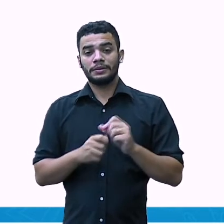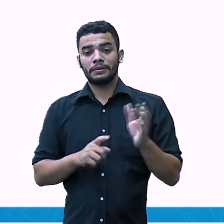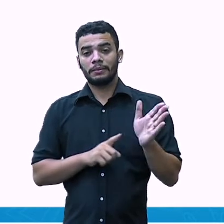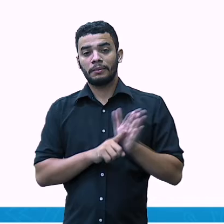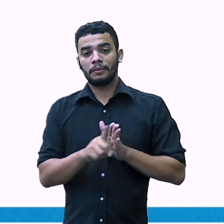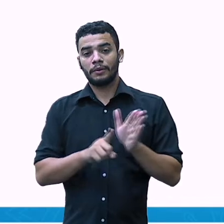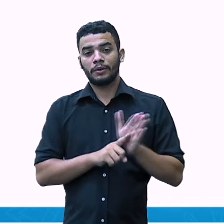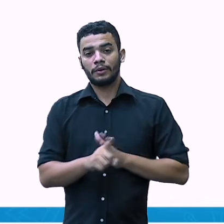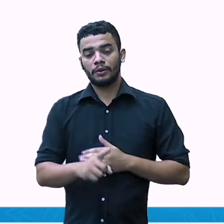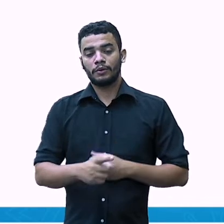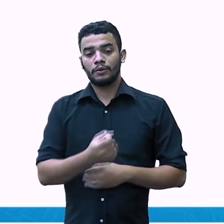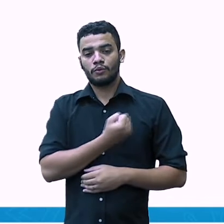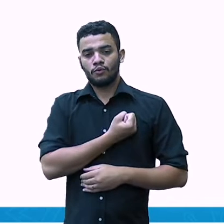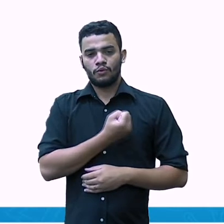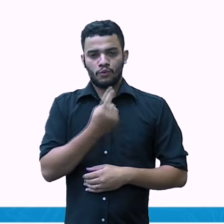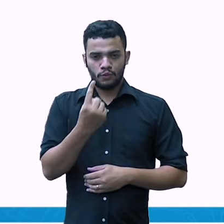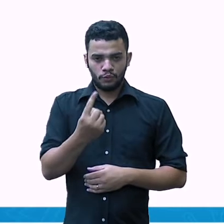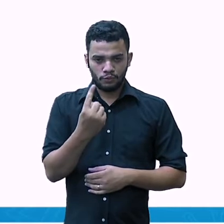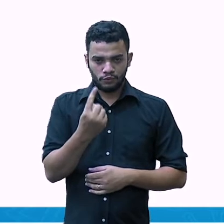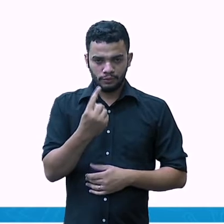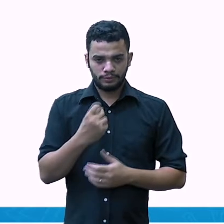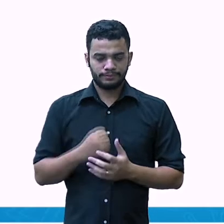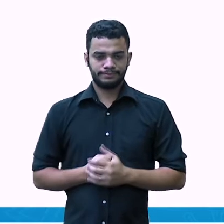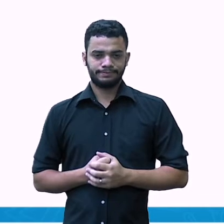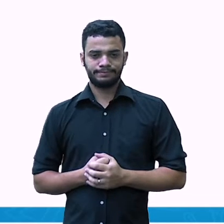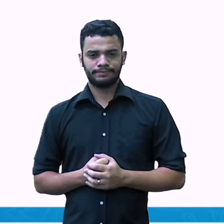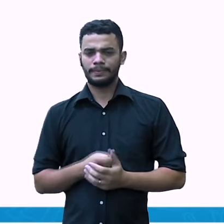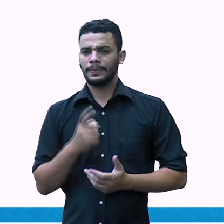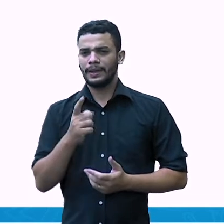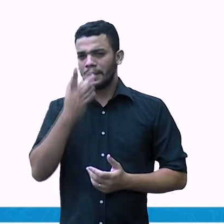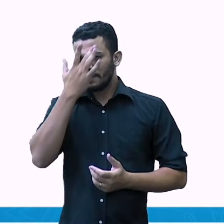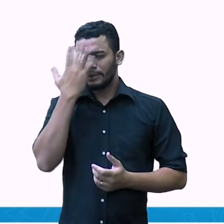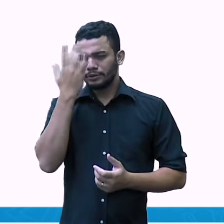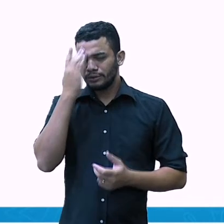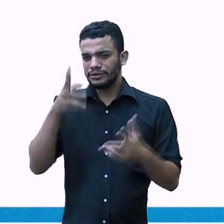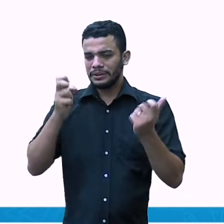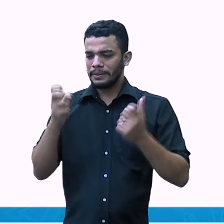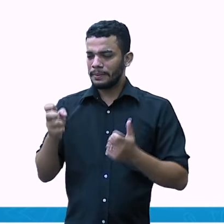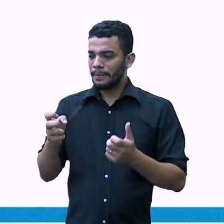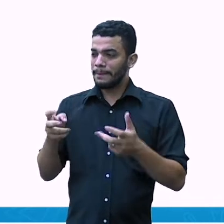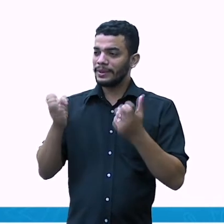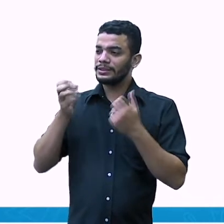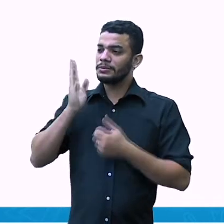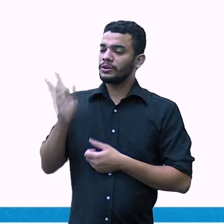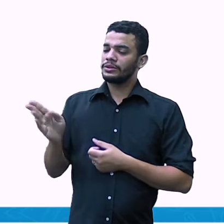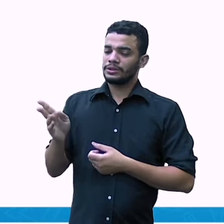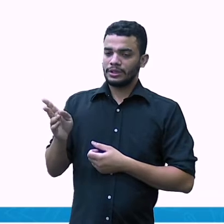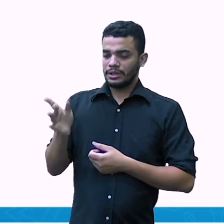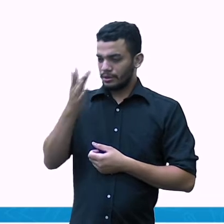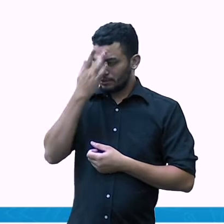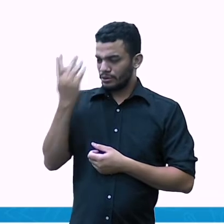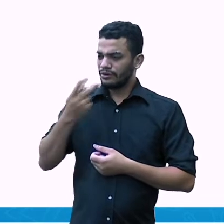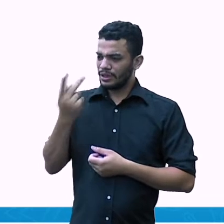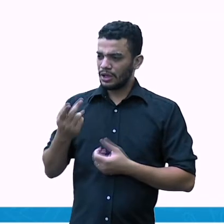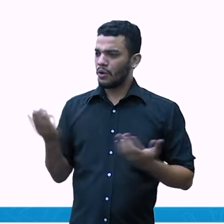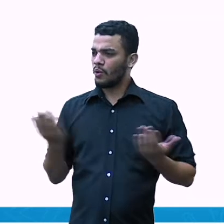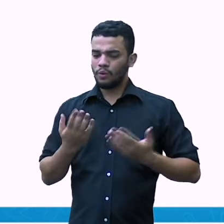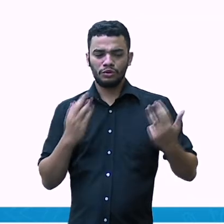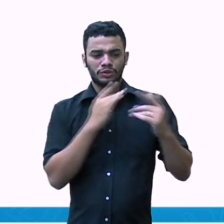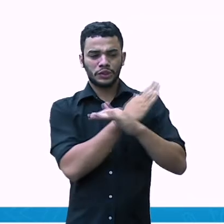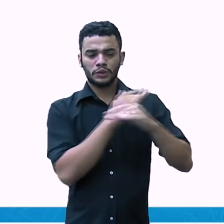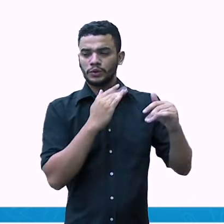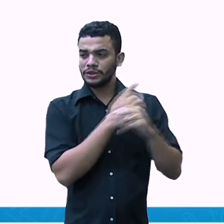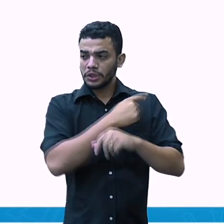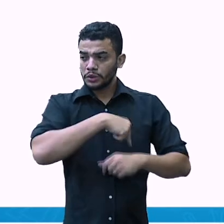Vamos fazer juntos? Você já ouviu a expressão Hoje vou ao centro? Ou hoje vou